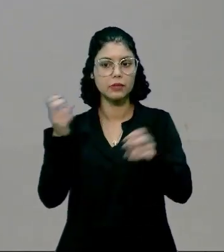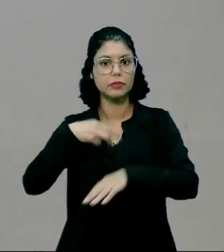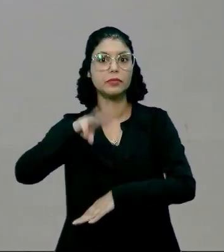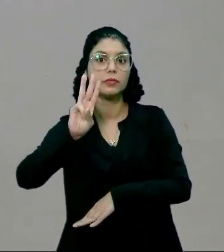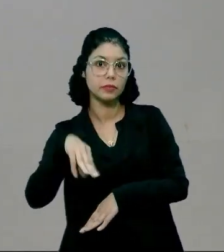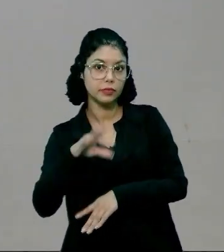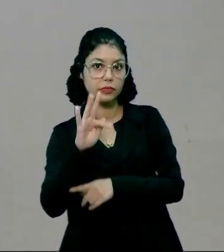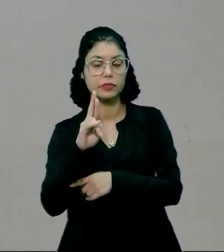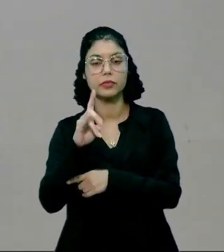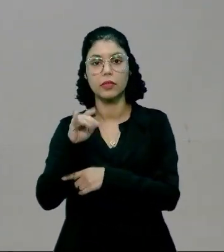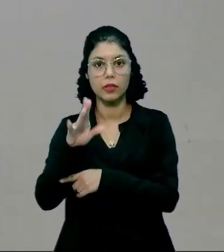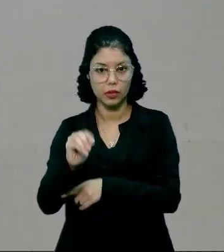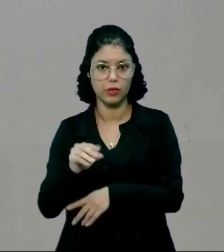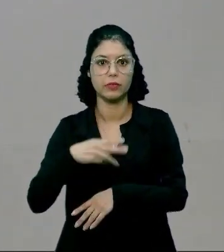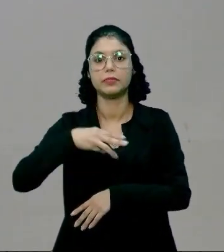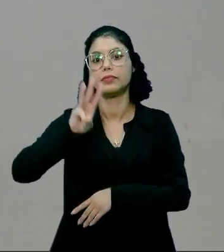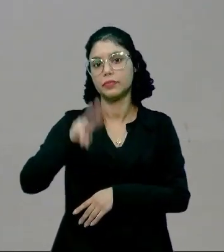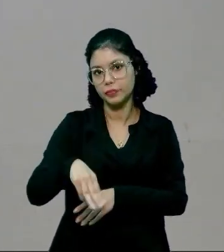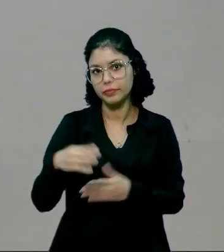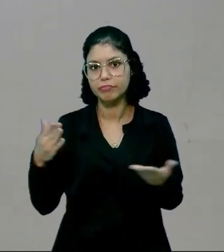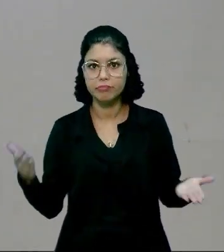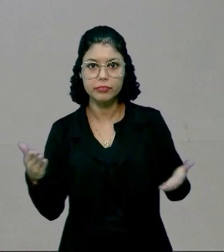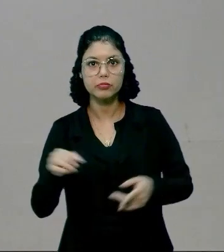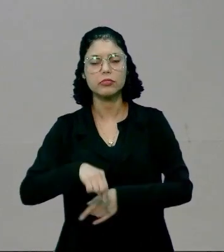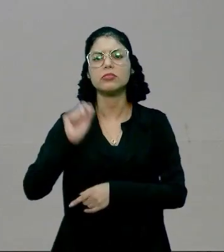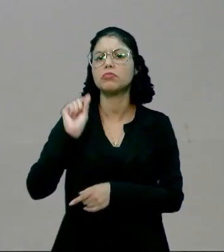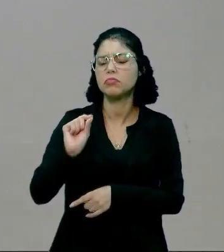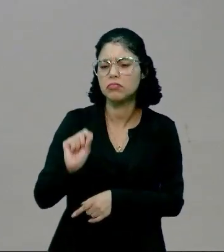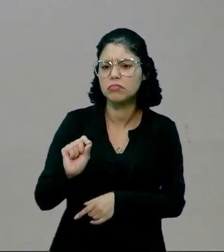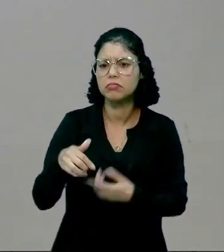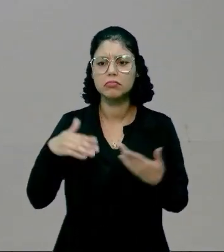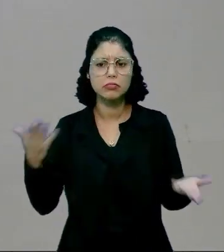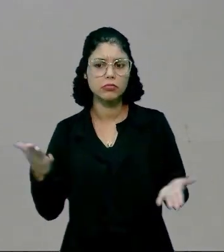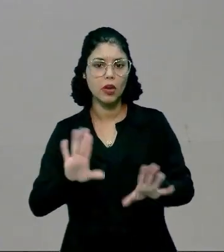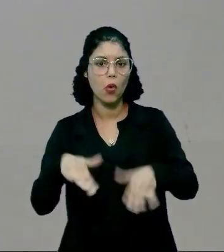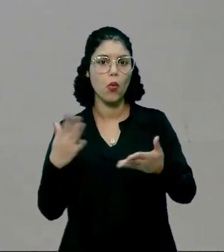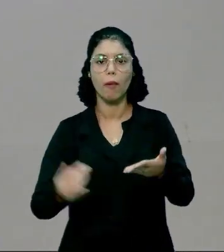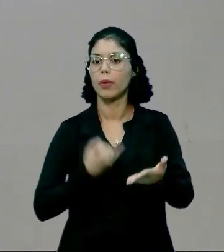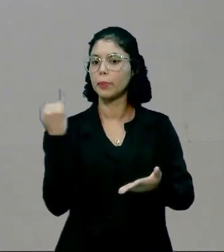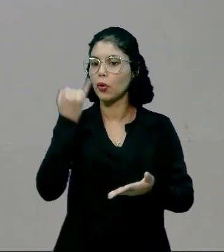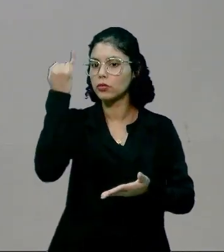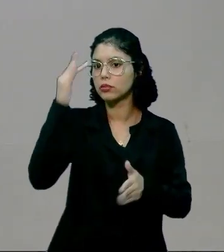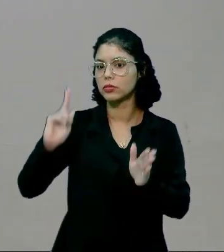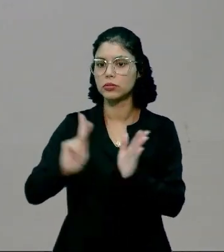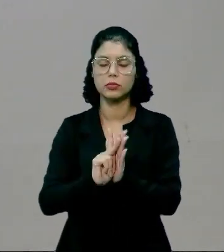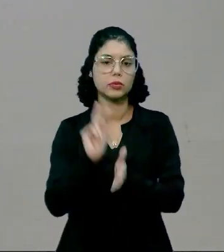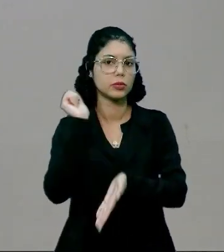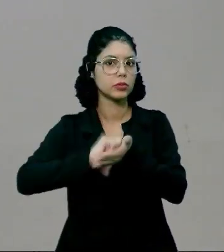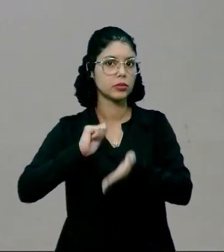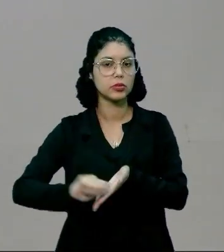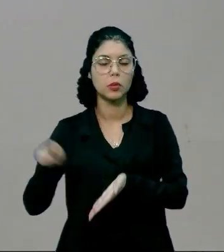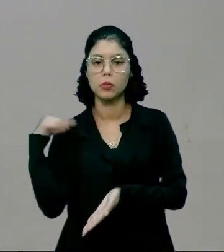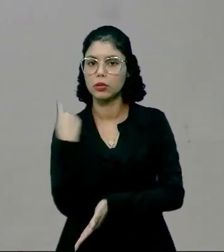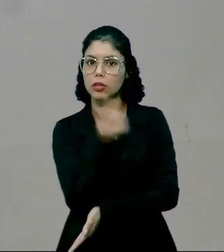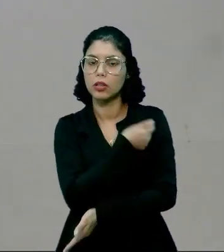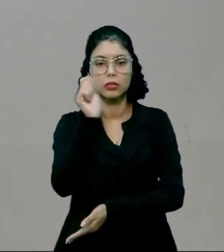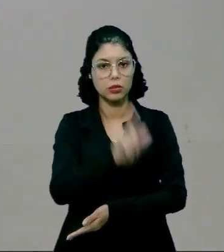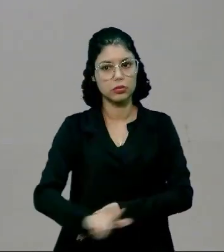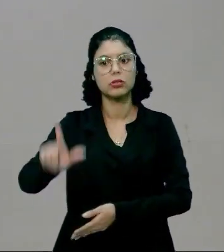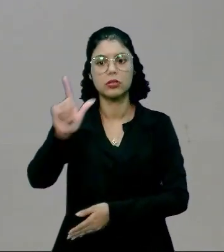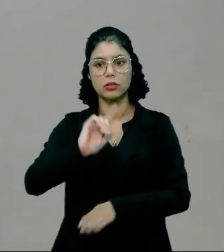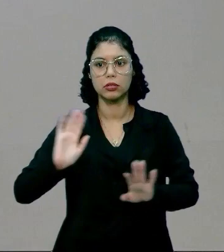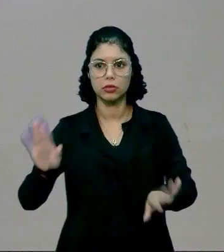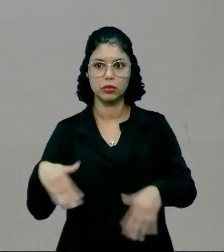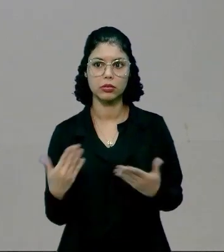é Fernando Pessoa, quem foi Fernando Pessoa, qual a importância desse escritor para a nossa literatura, qual